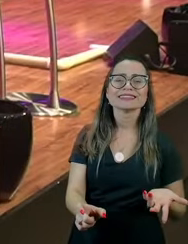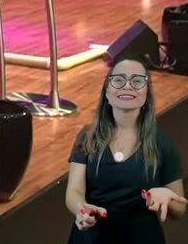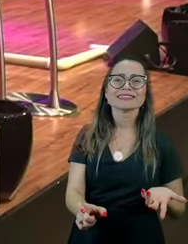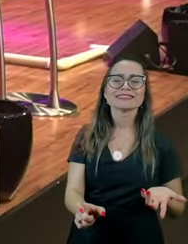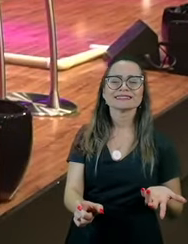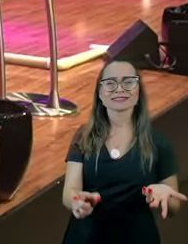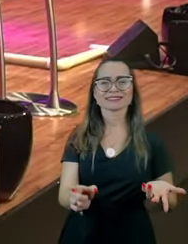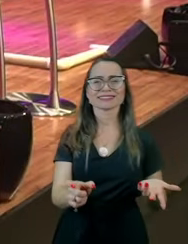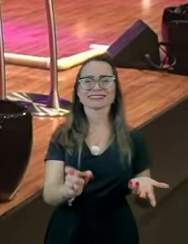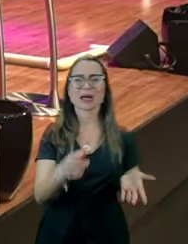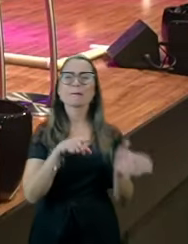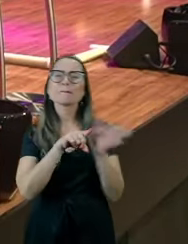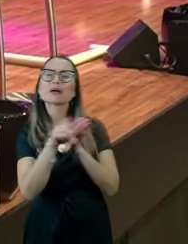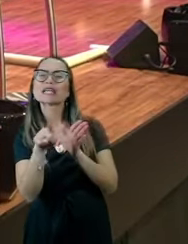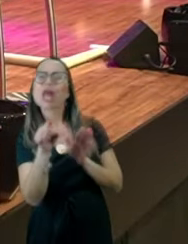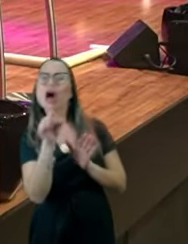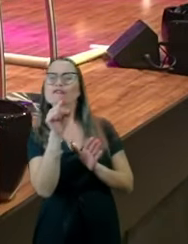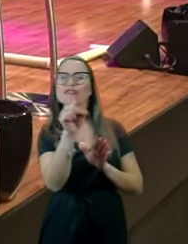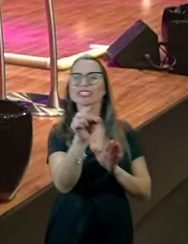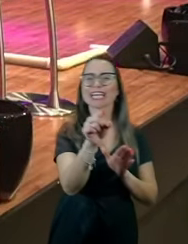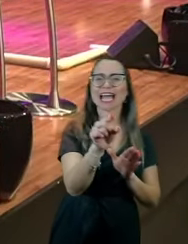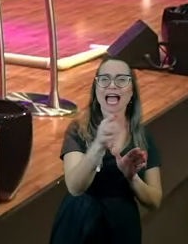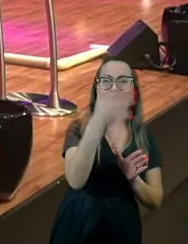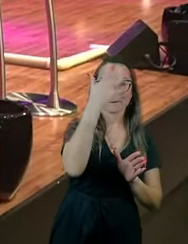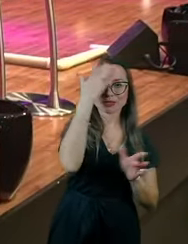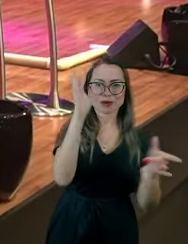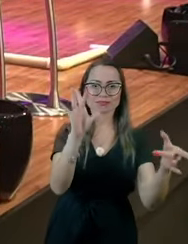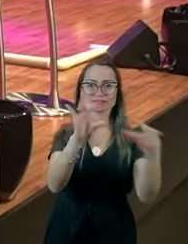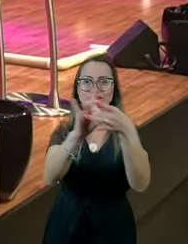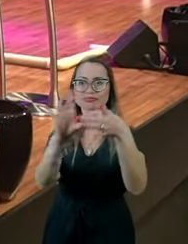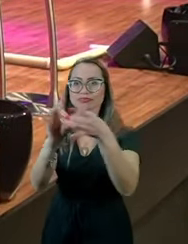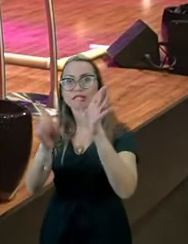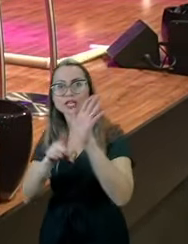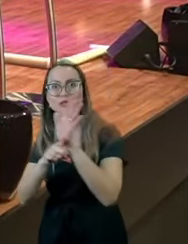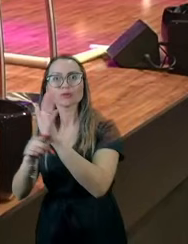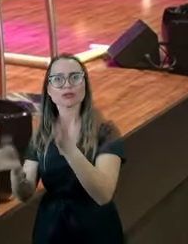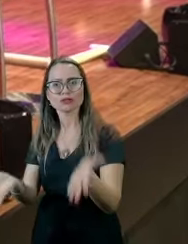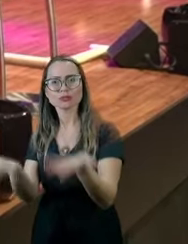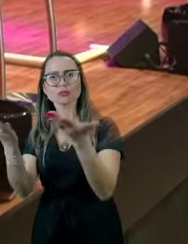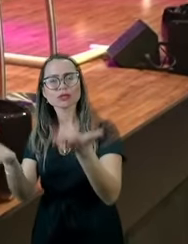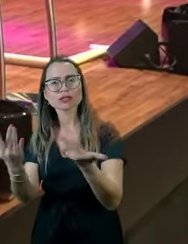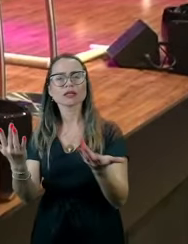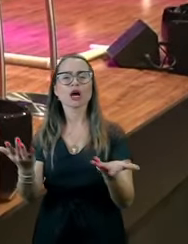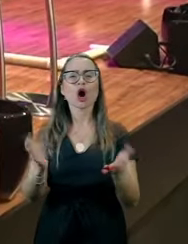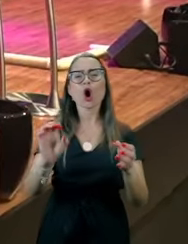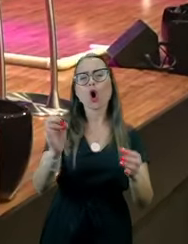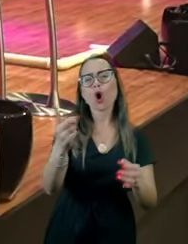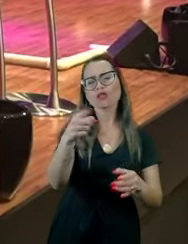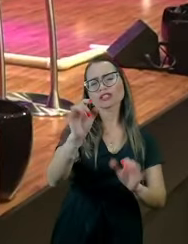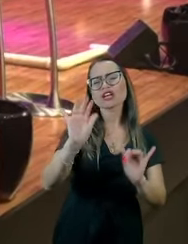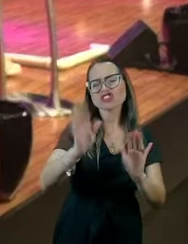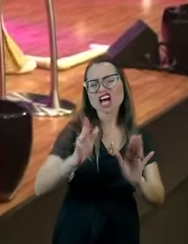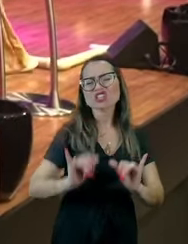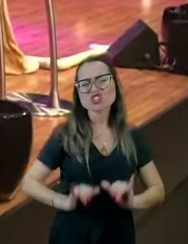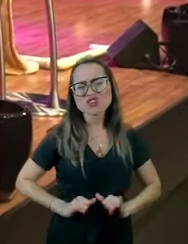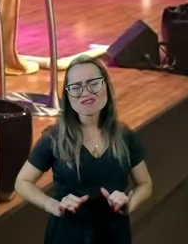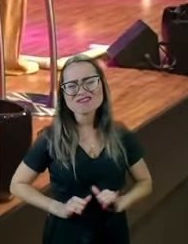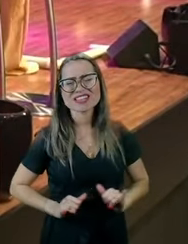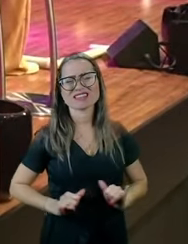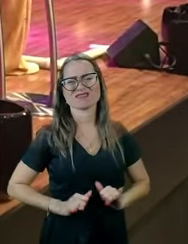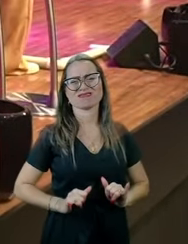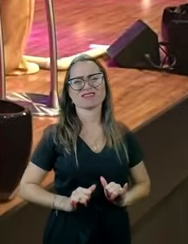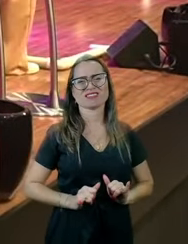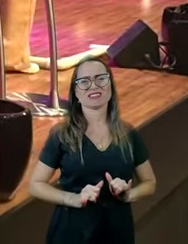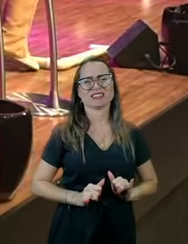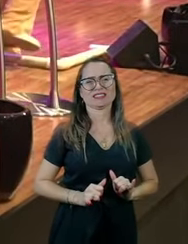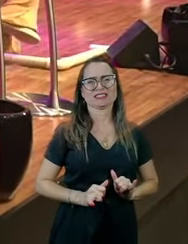Será que você é aquela mulher que foi muito dobrada pela vida e você já não julga mais ninguém? O Senhor já te moeu tanto, Ele